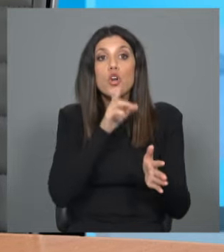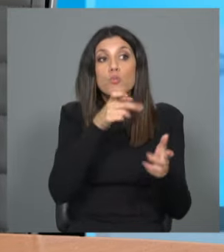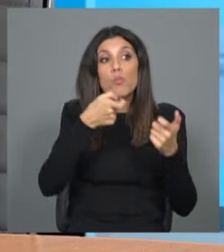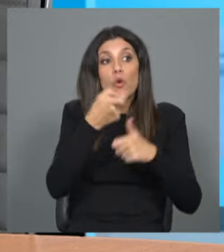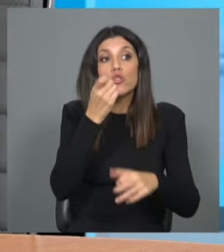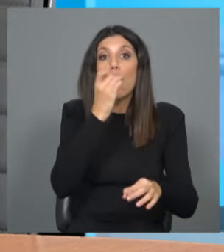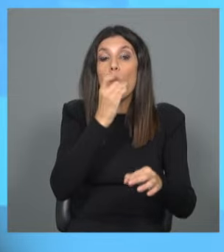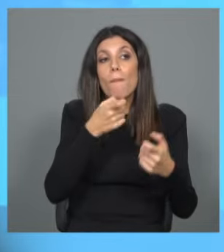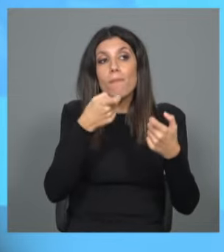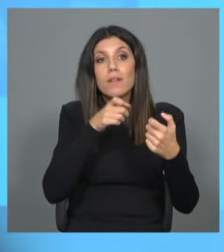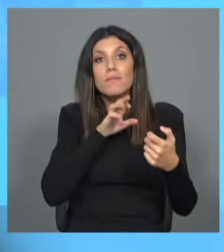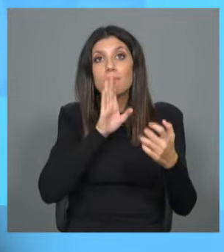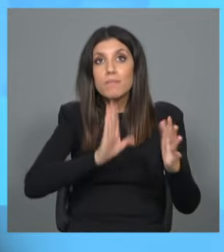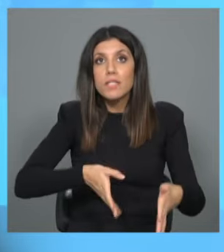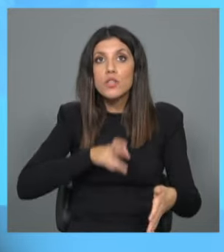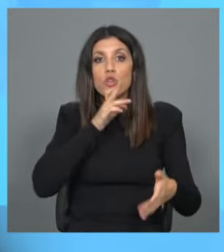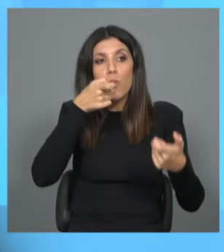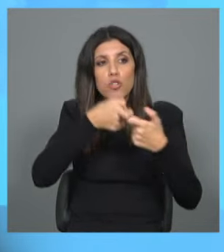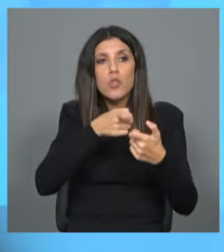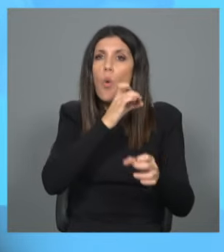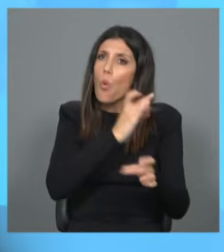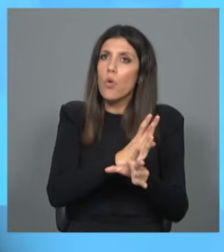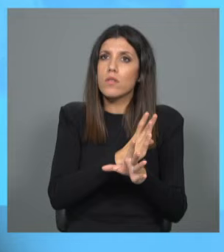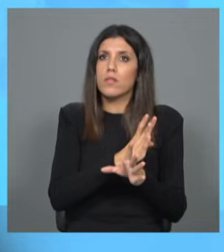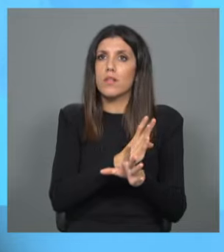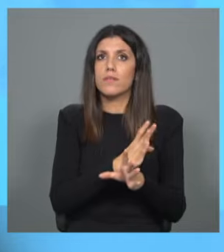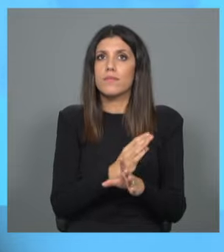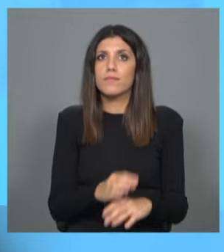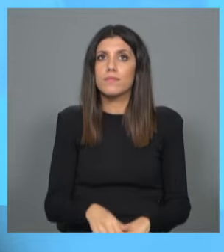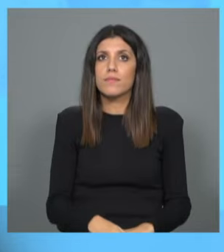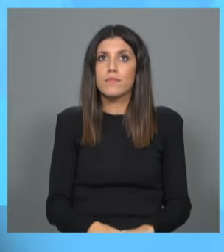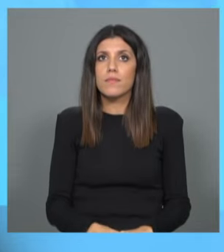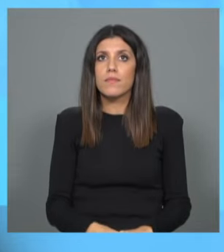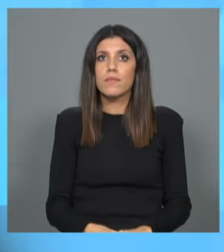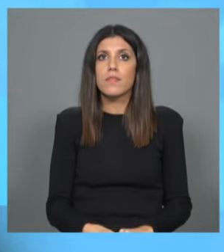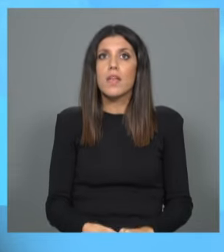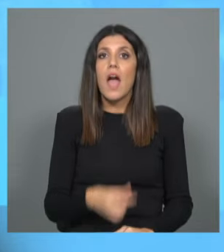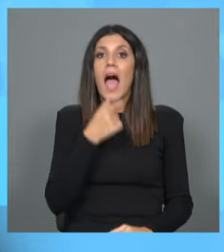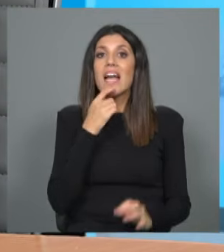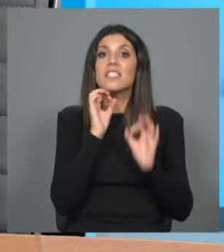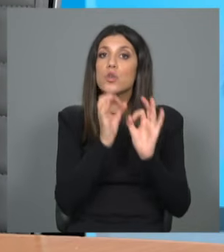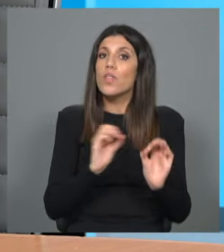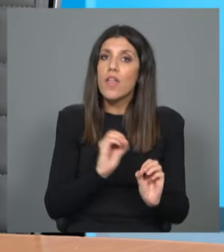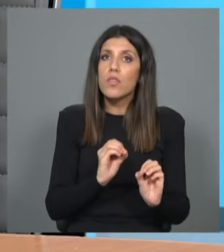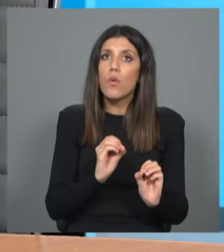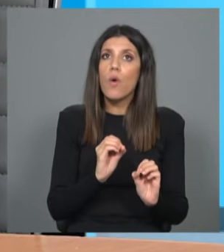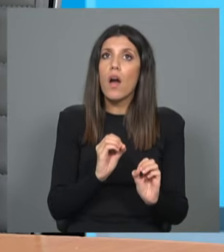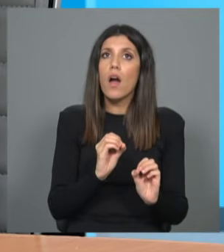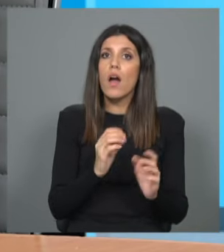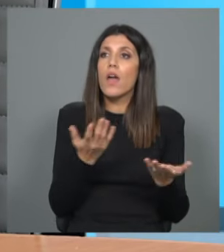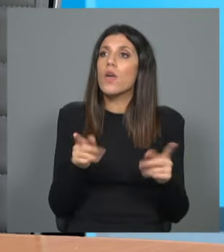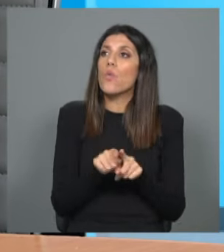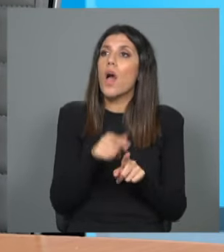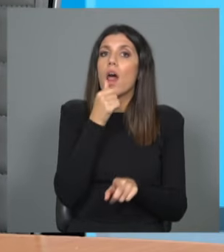há esse plano avançado de cuidado, pode haver o risco da normalização da dor? A normalização do sofrimento não é um risco, é o